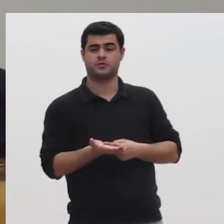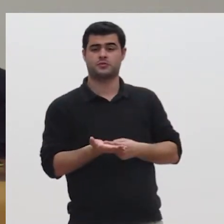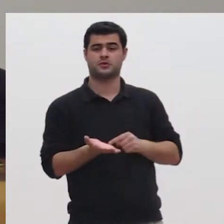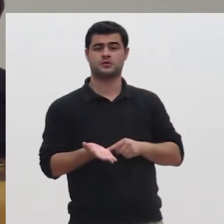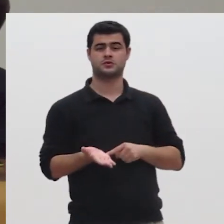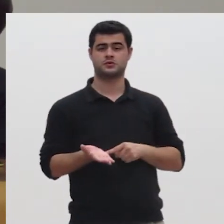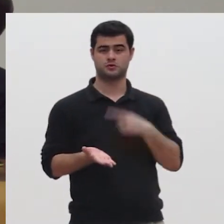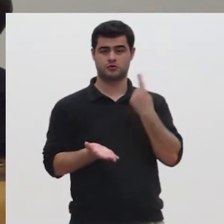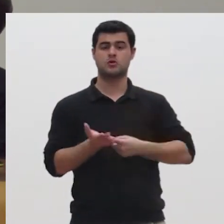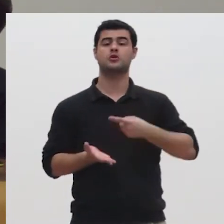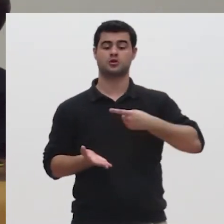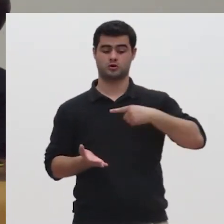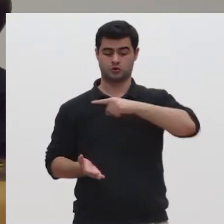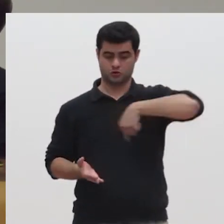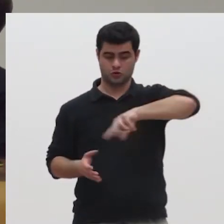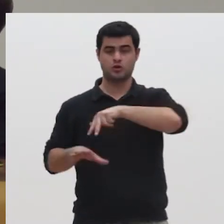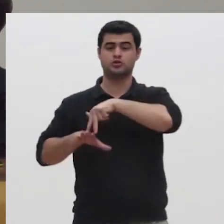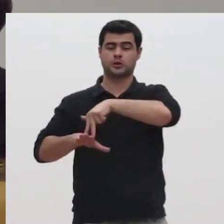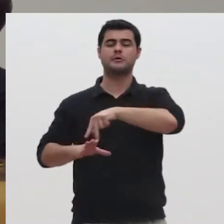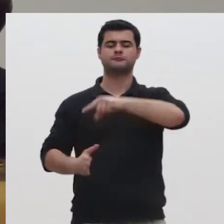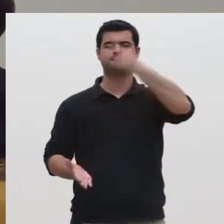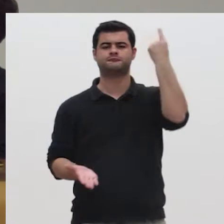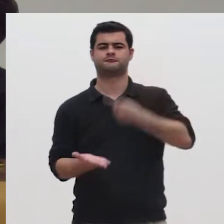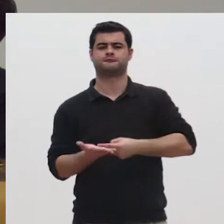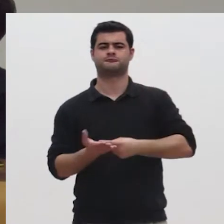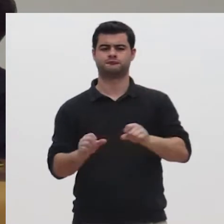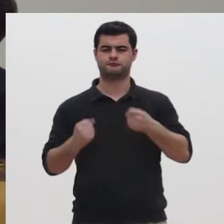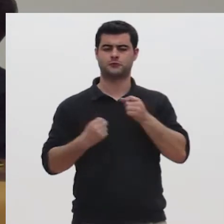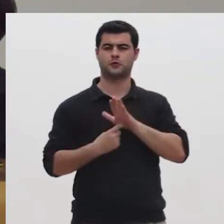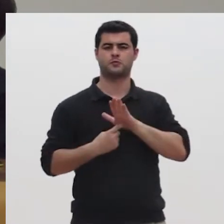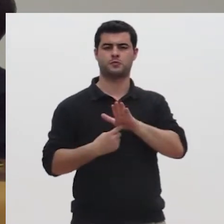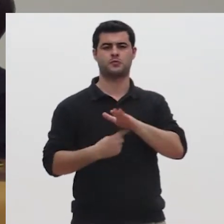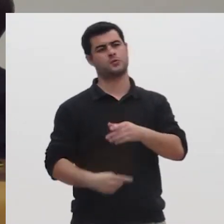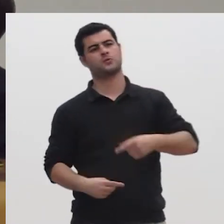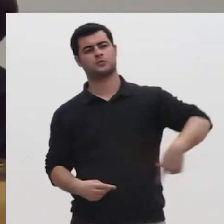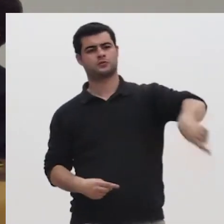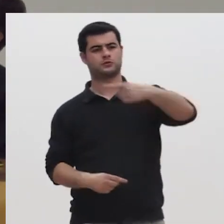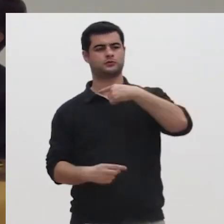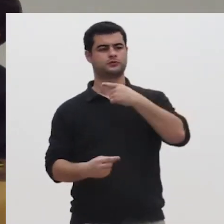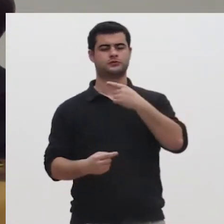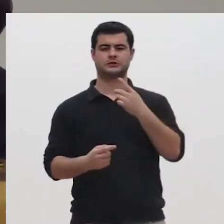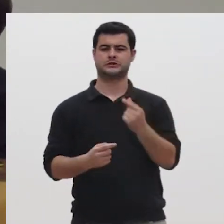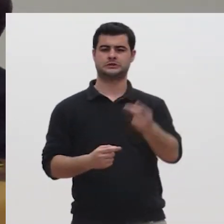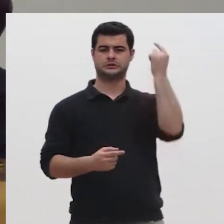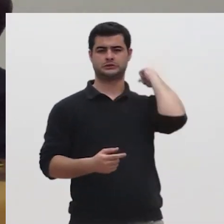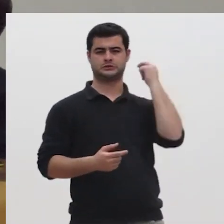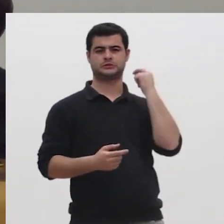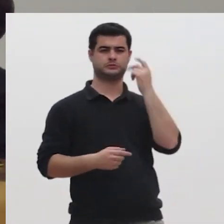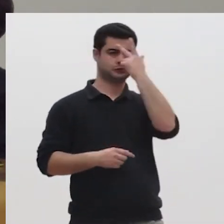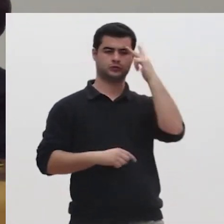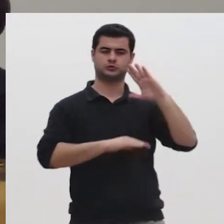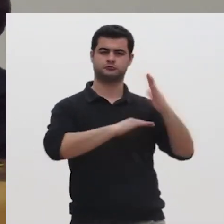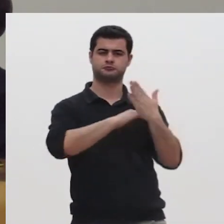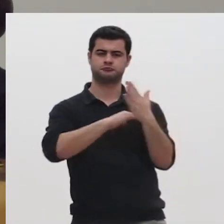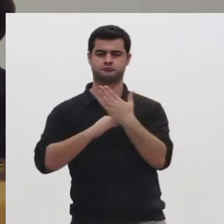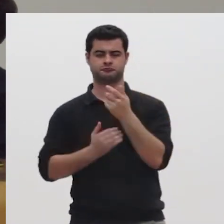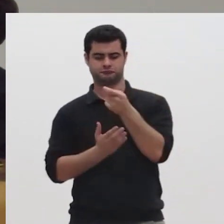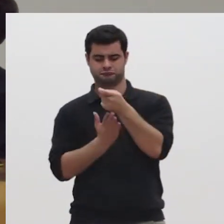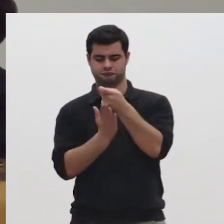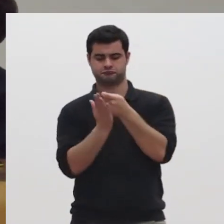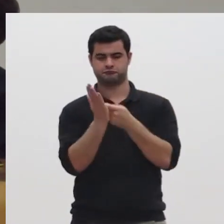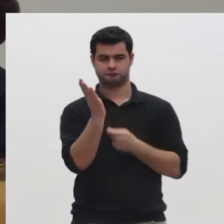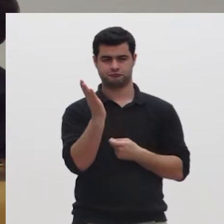nos comprometendo exatamente com esse programa de gestão que está sendo escrito a muitas mãos, feito por